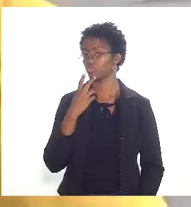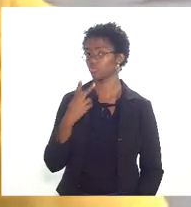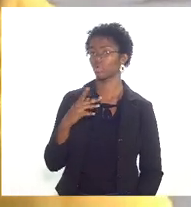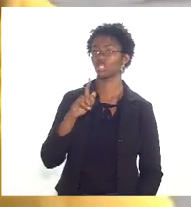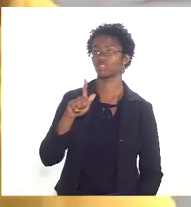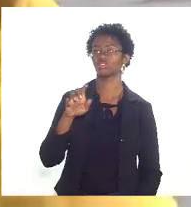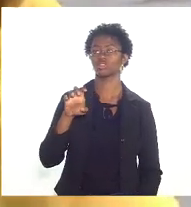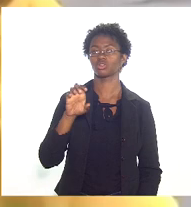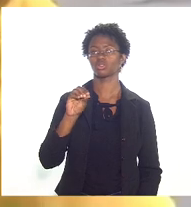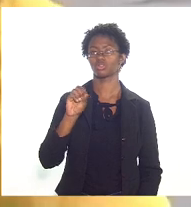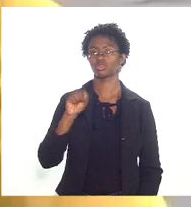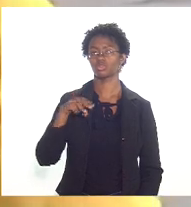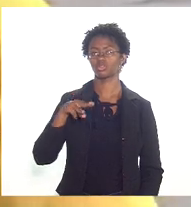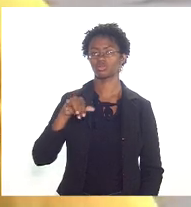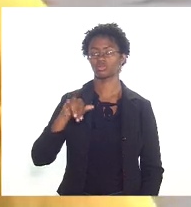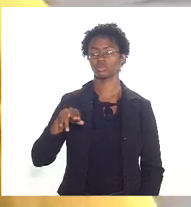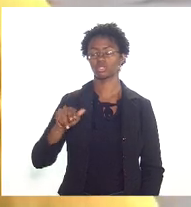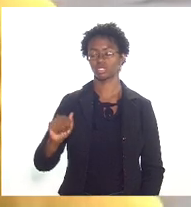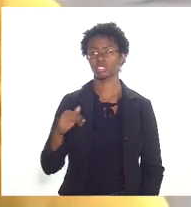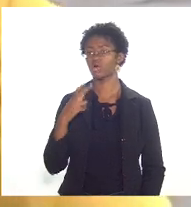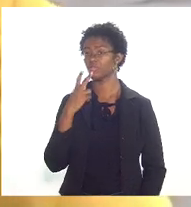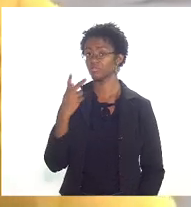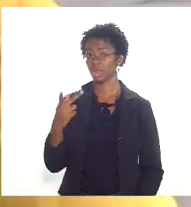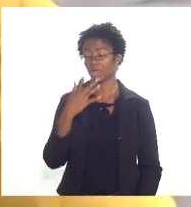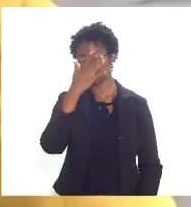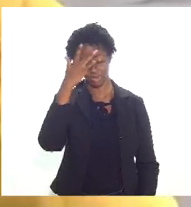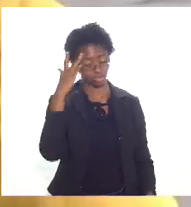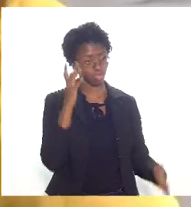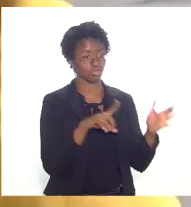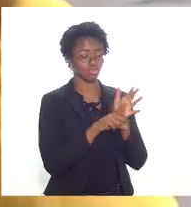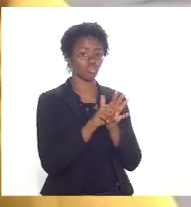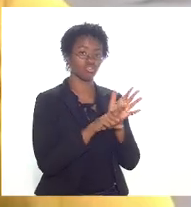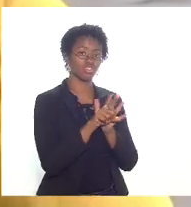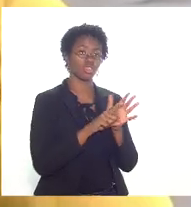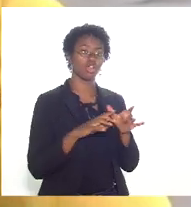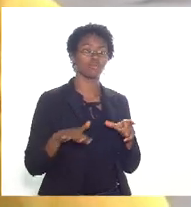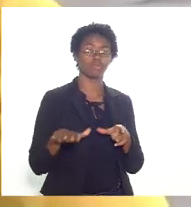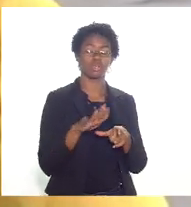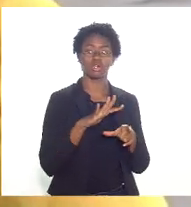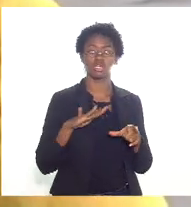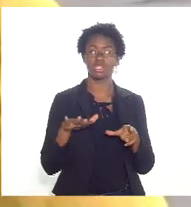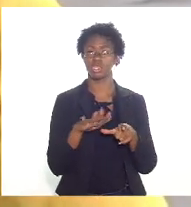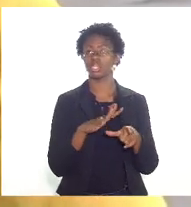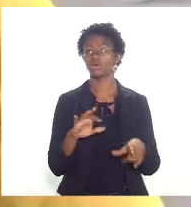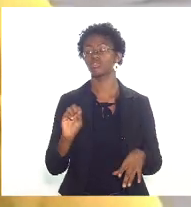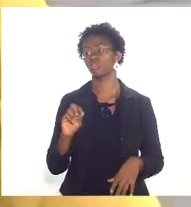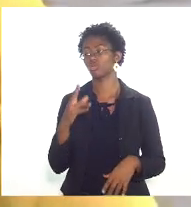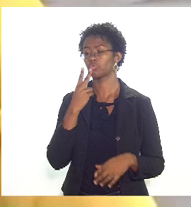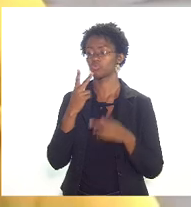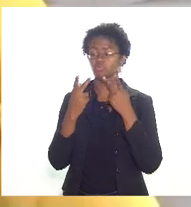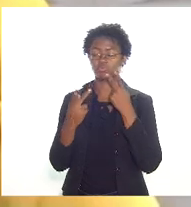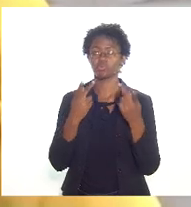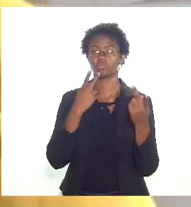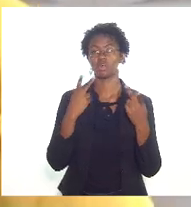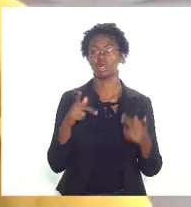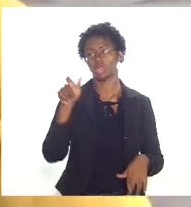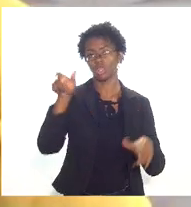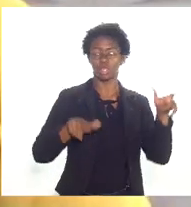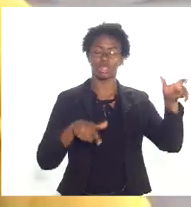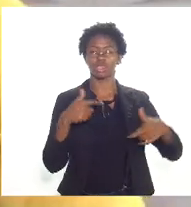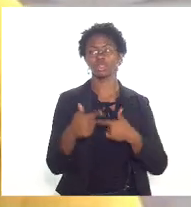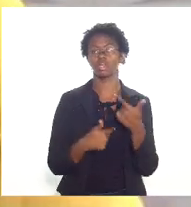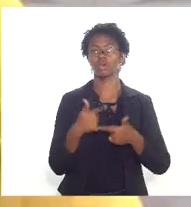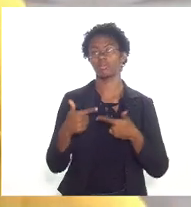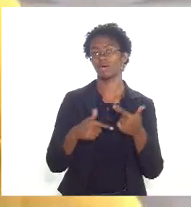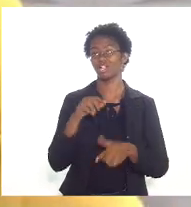e quando você vai falar com os estudiosos do meio ambiente o quanto você e os trabalhadores da